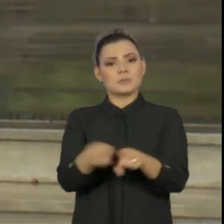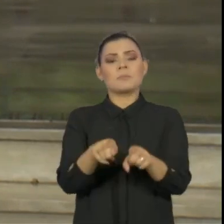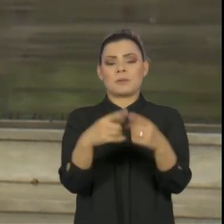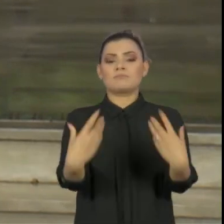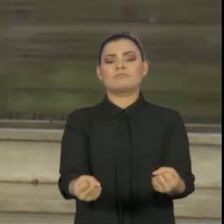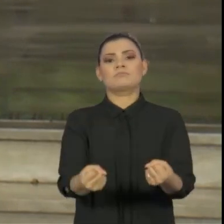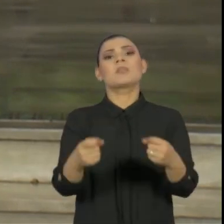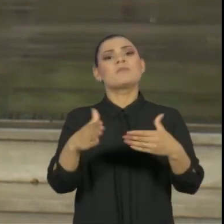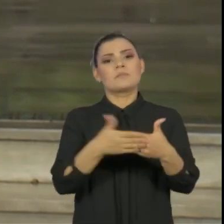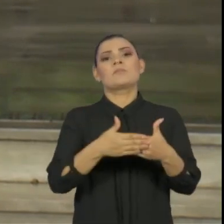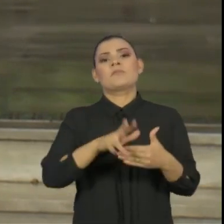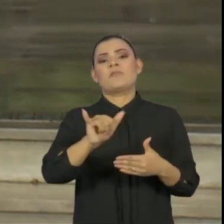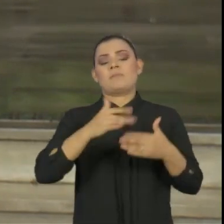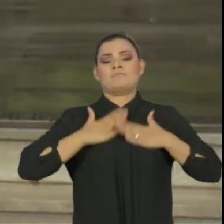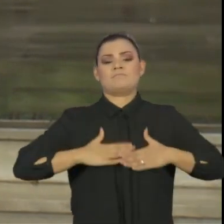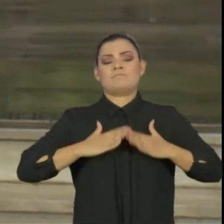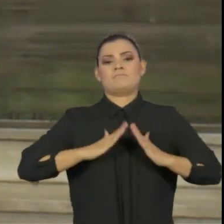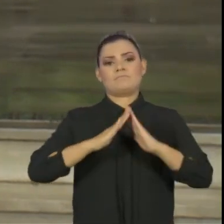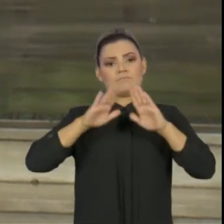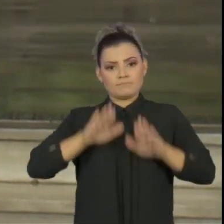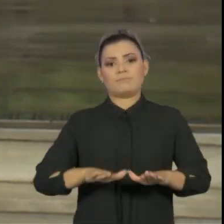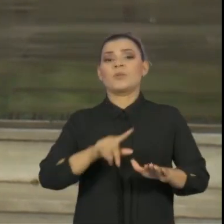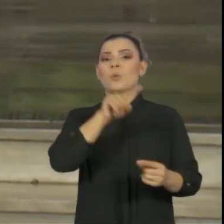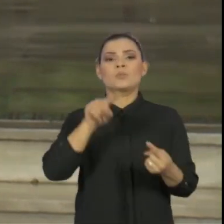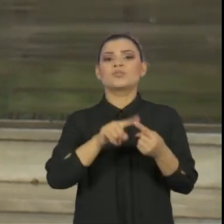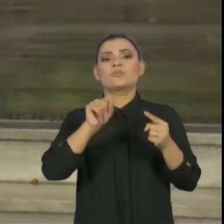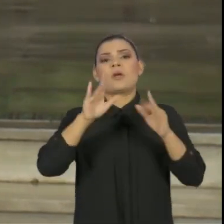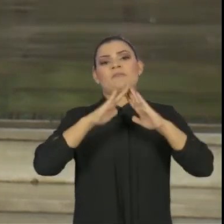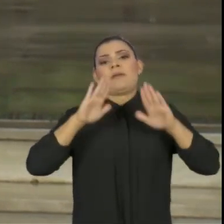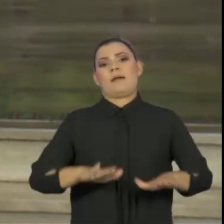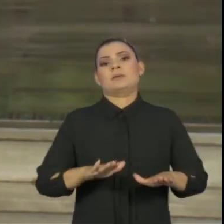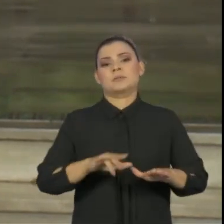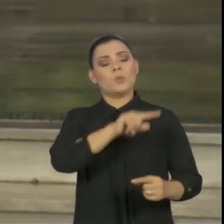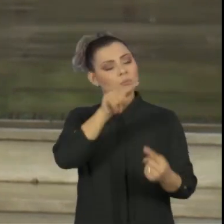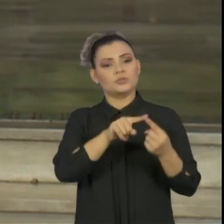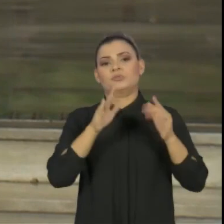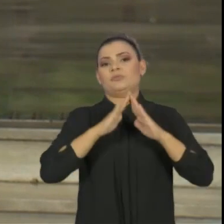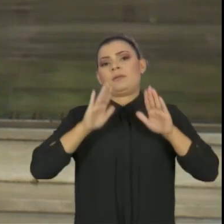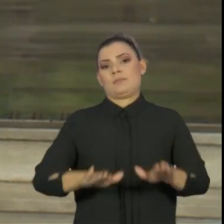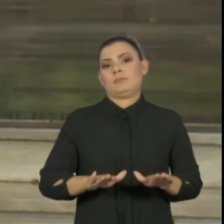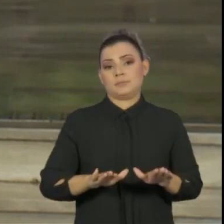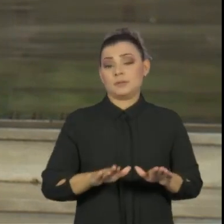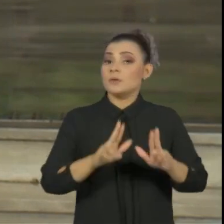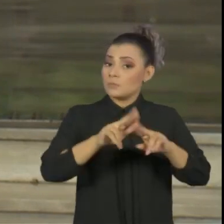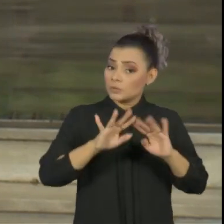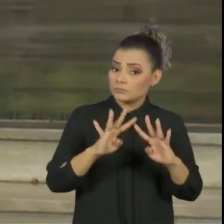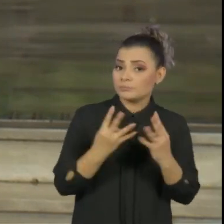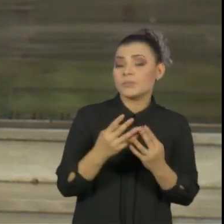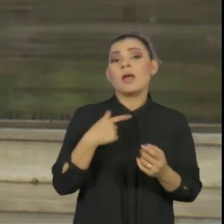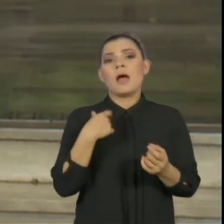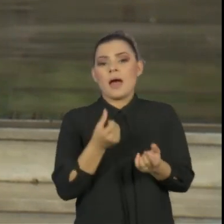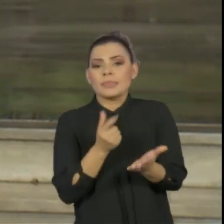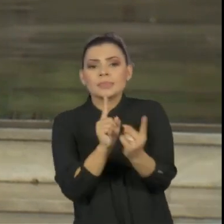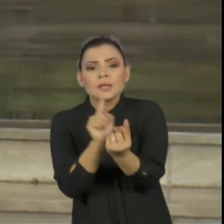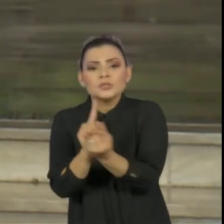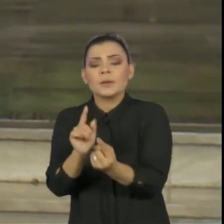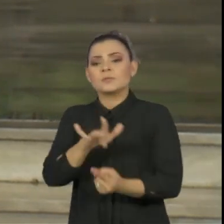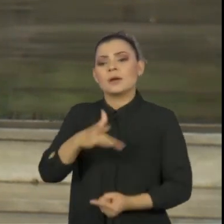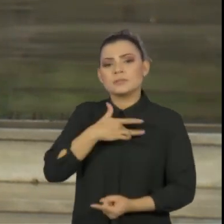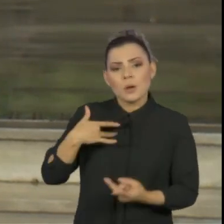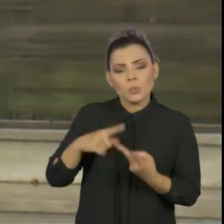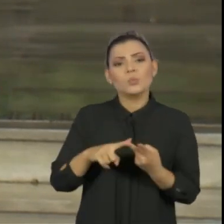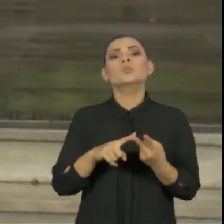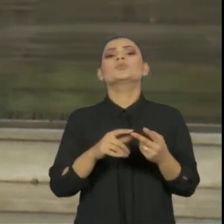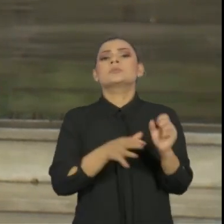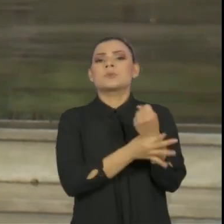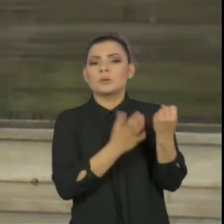objetivo é um só: manter o isolamento social. Serviços essenciais, serviços de saúde,